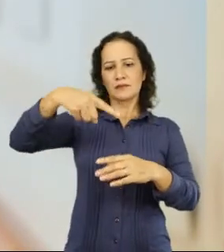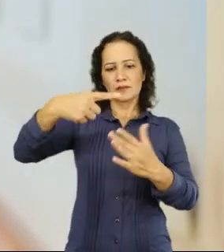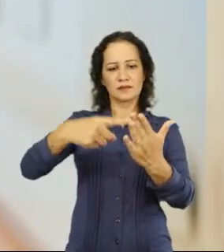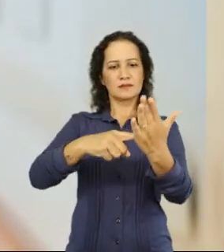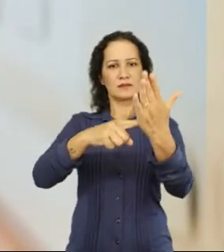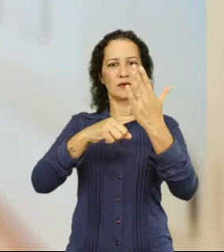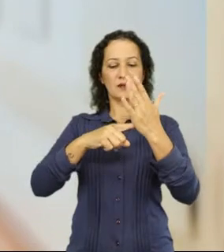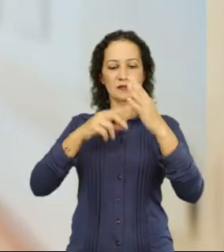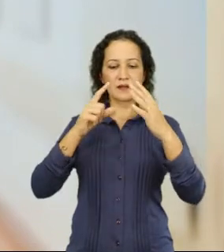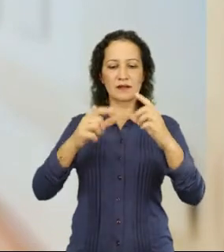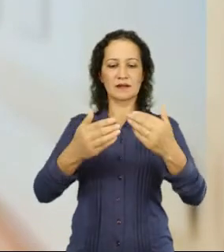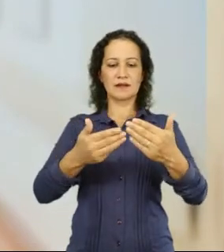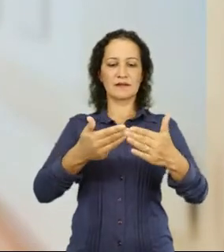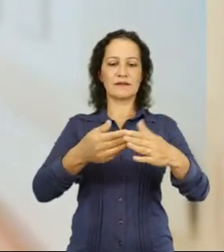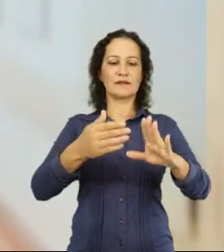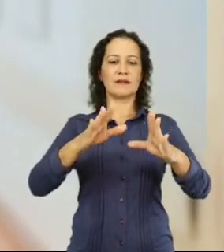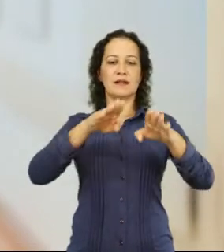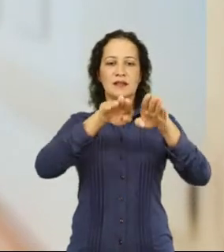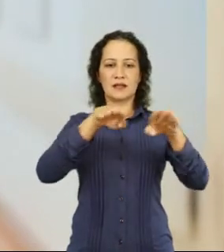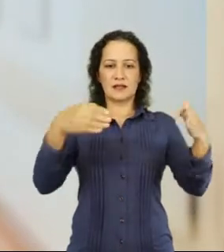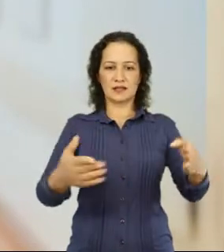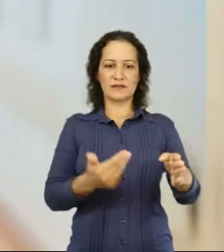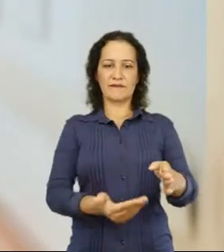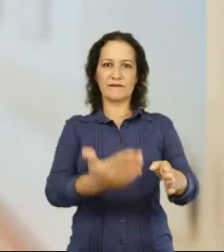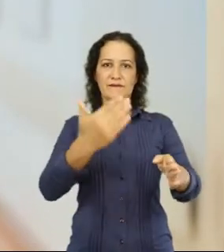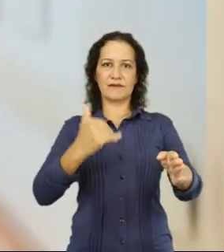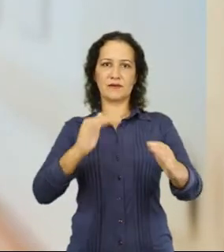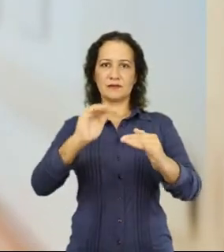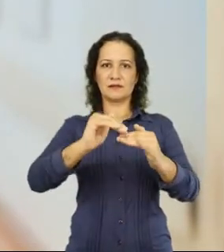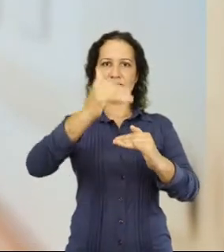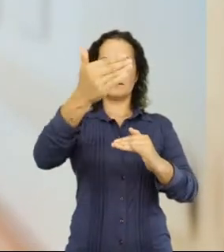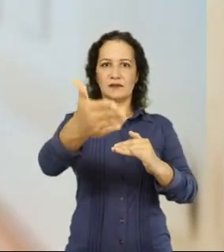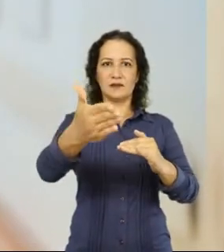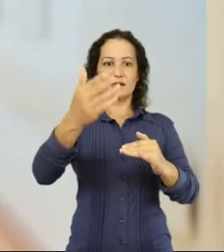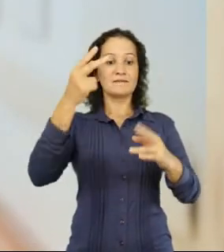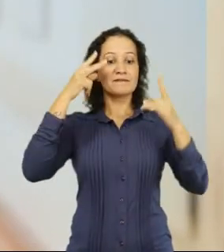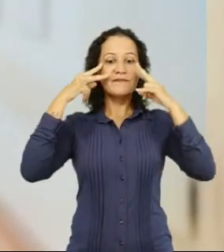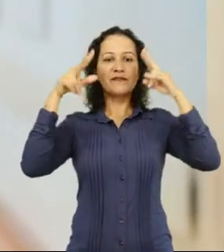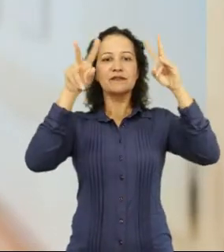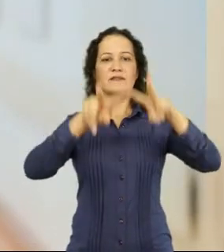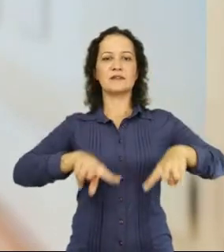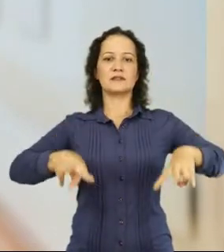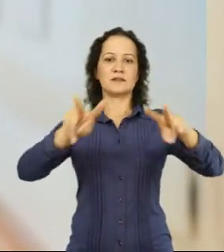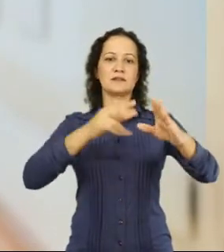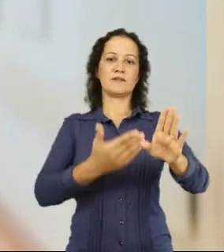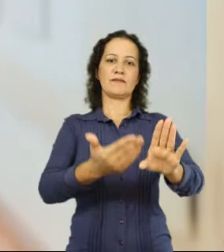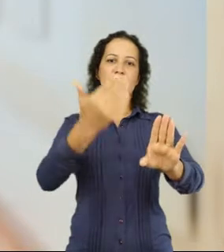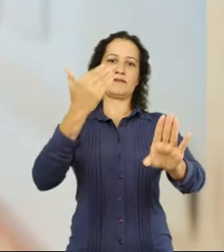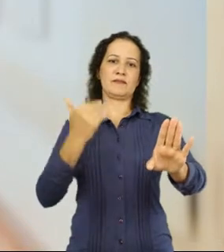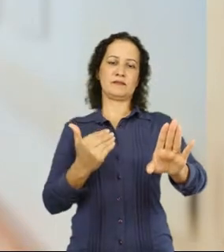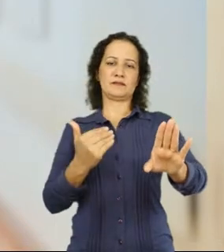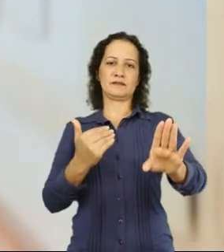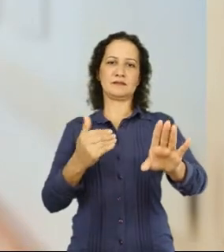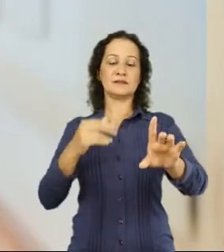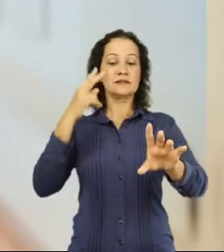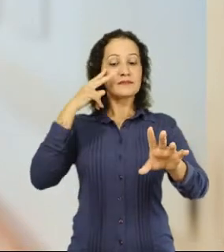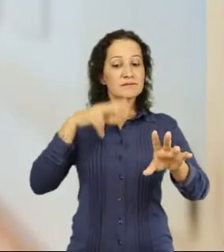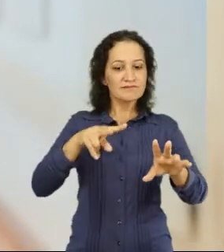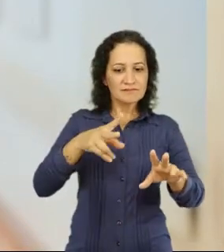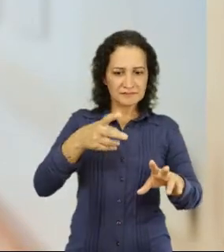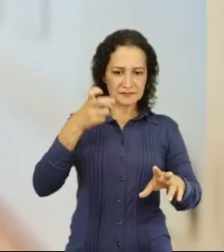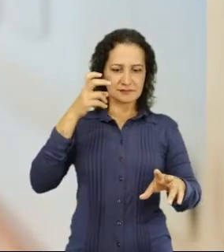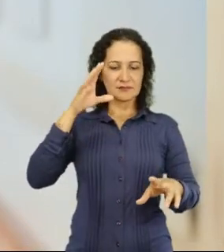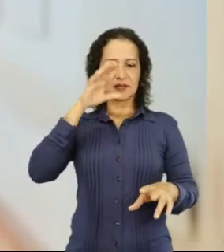seja posicionado também de maneira externa, de maneira organizada para a visualização externa, garantida a medição correta